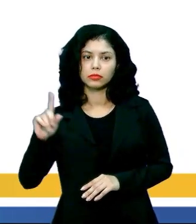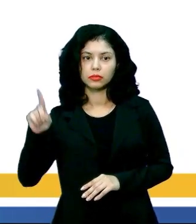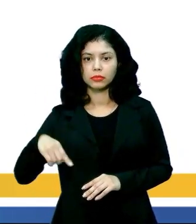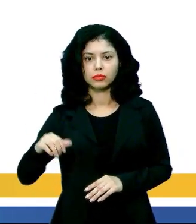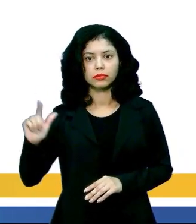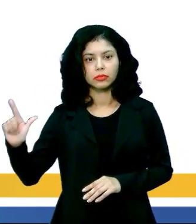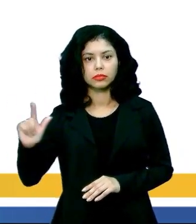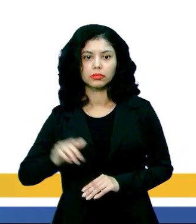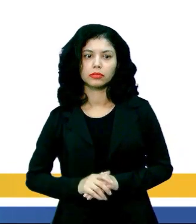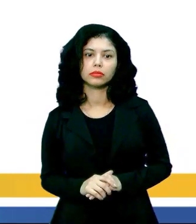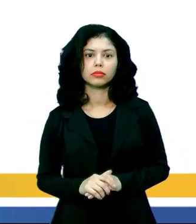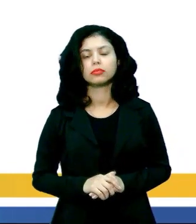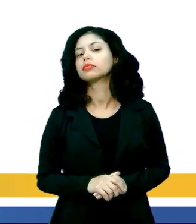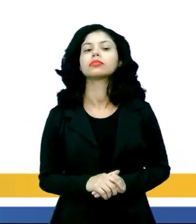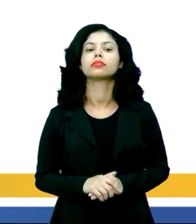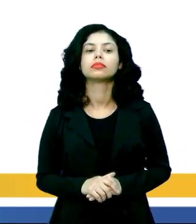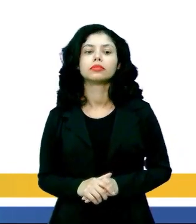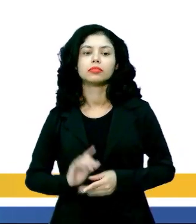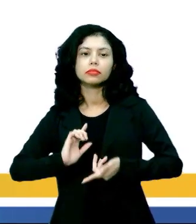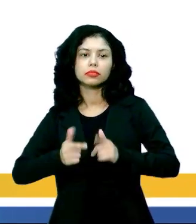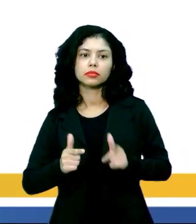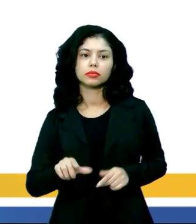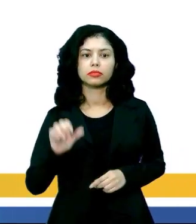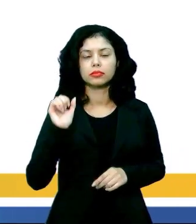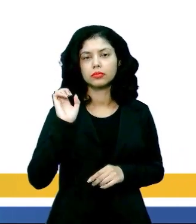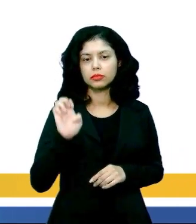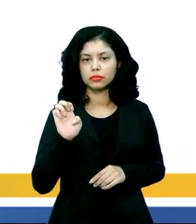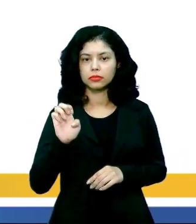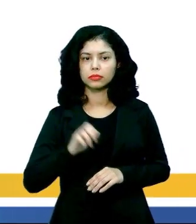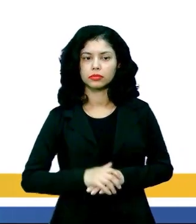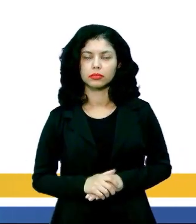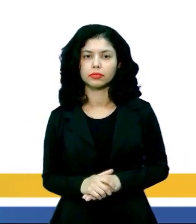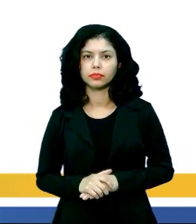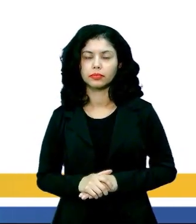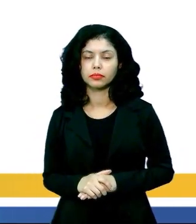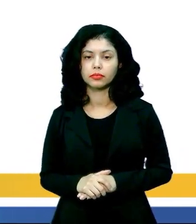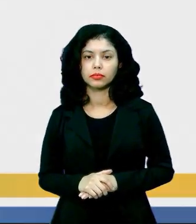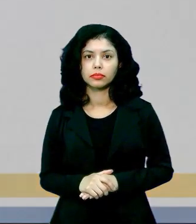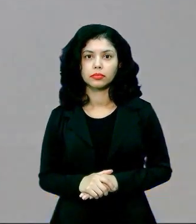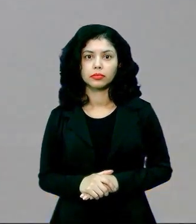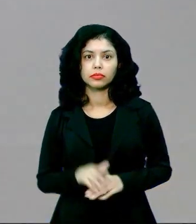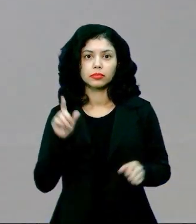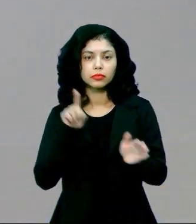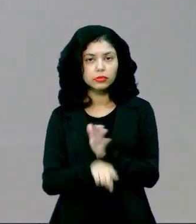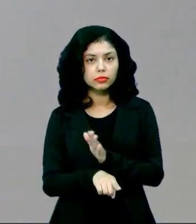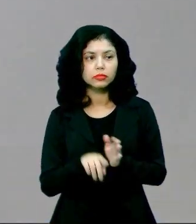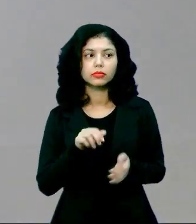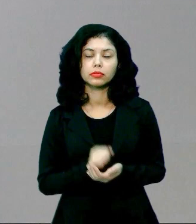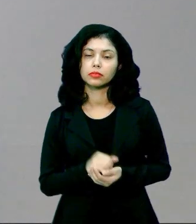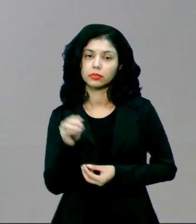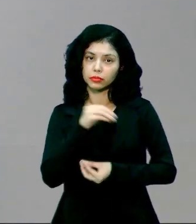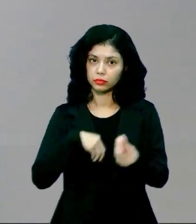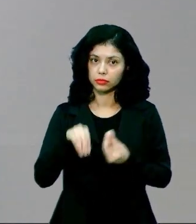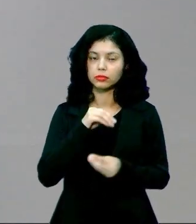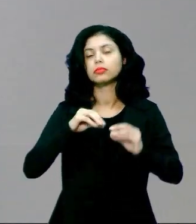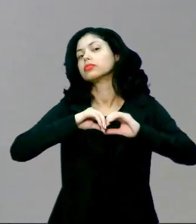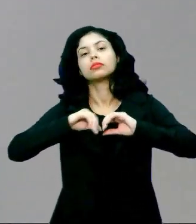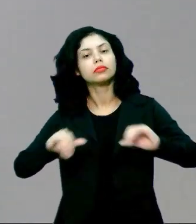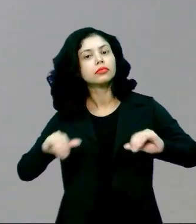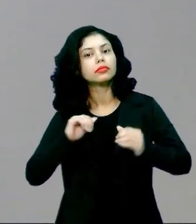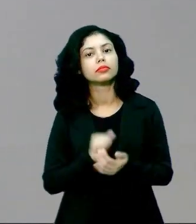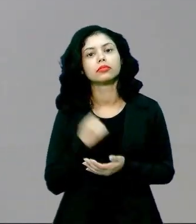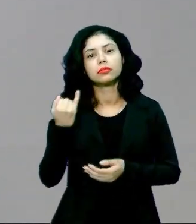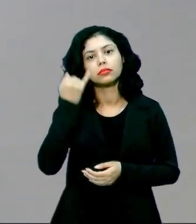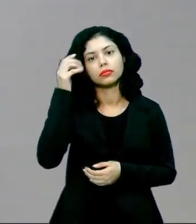de 0,8 mol por litro, sendo o nosso gabarito letra E. Essas questões que envolvem